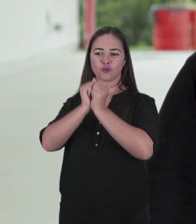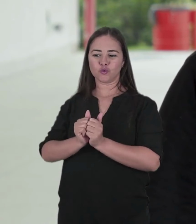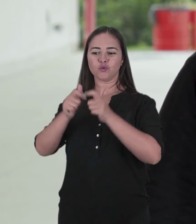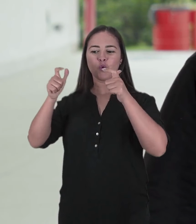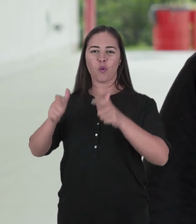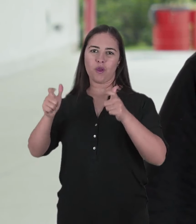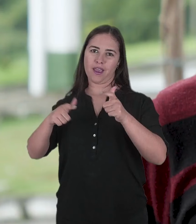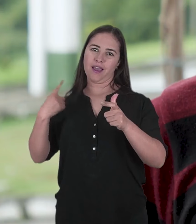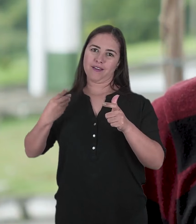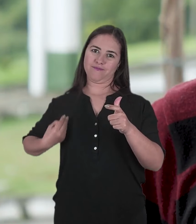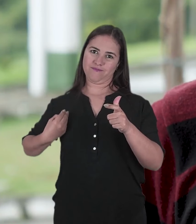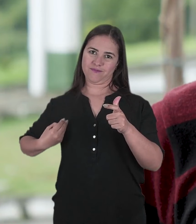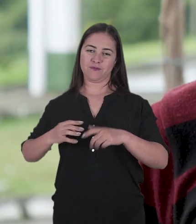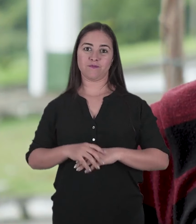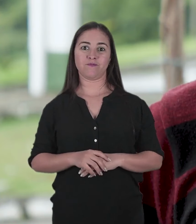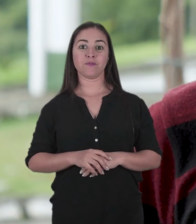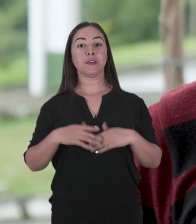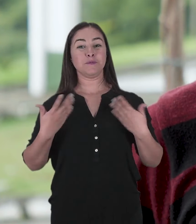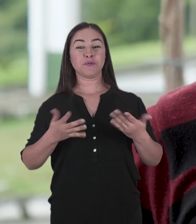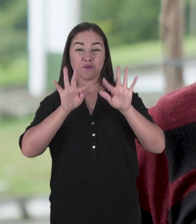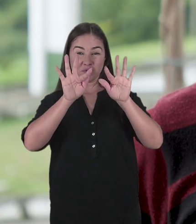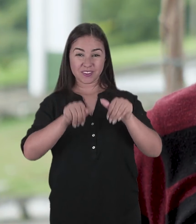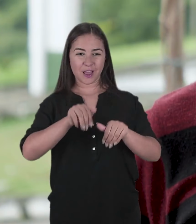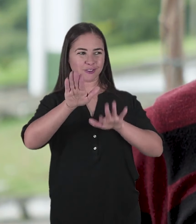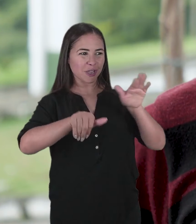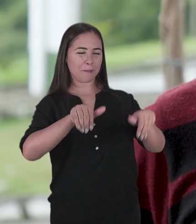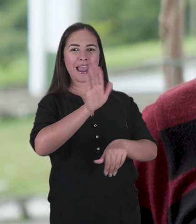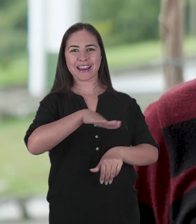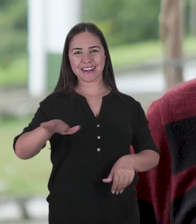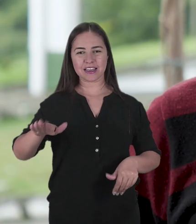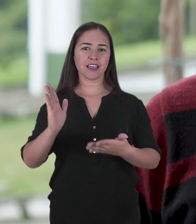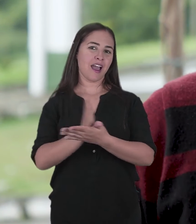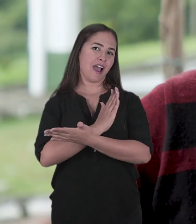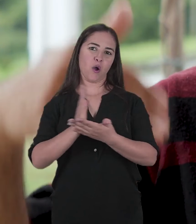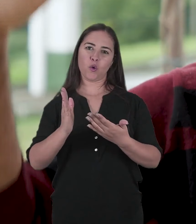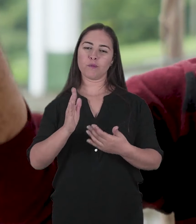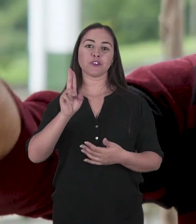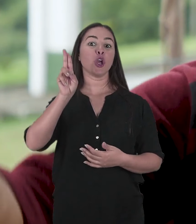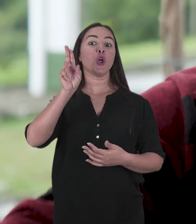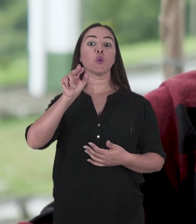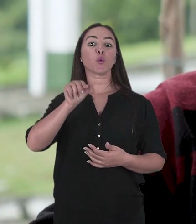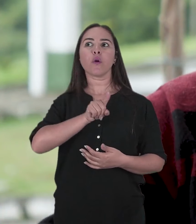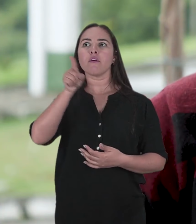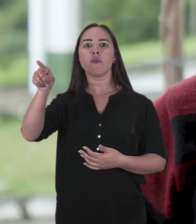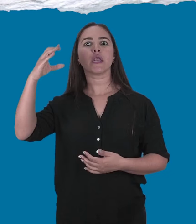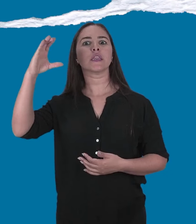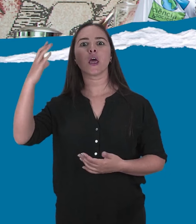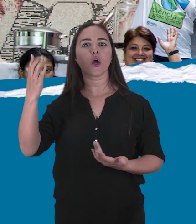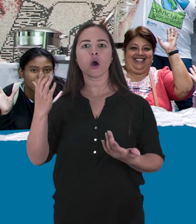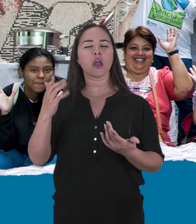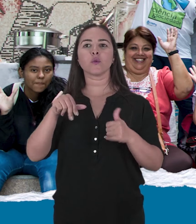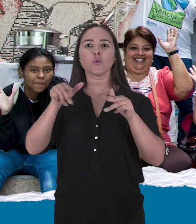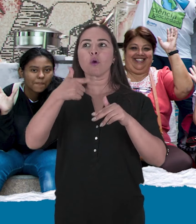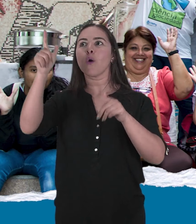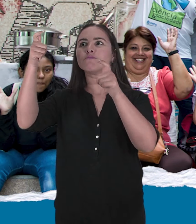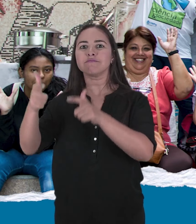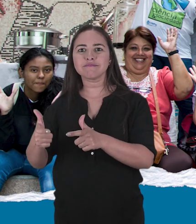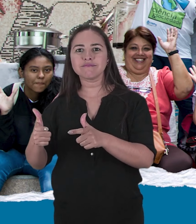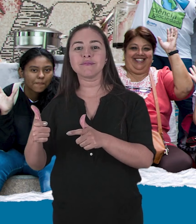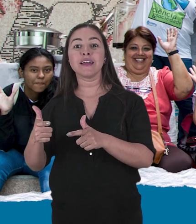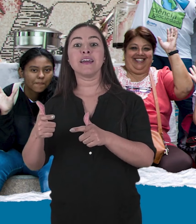território que a gente vive. E o final foi poder pegar essas crianças, que algumas delas nunca tinham atravessado a ponte Rio-Niterói, e levar para um